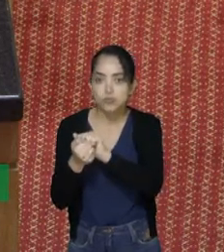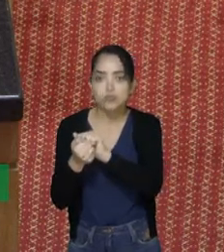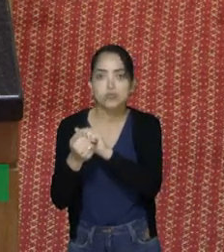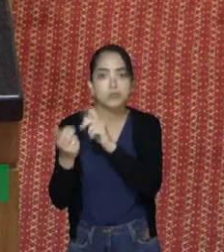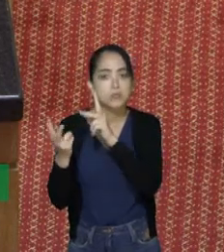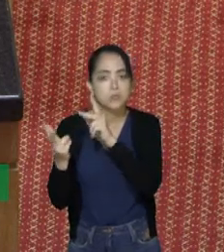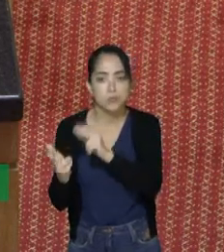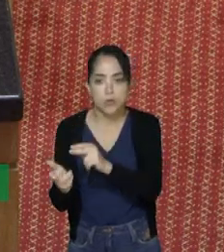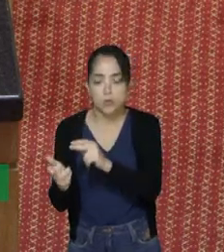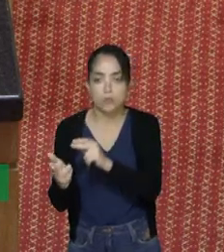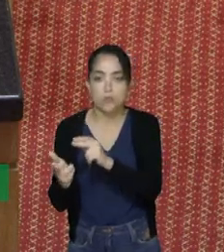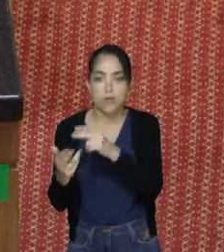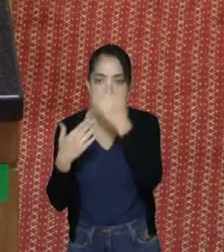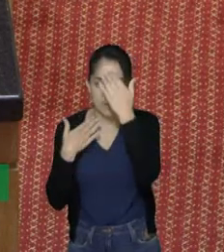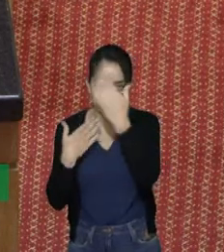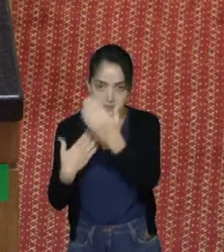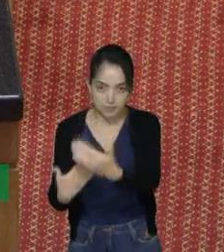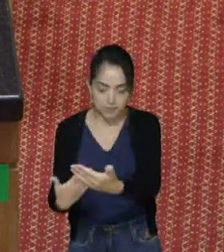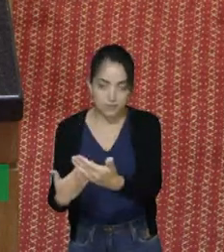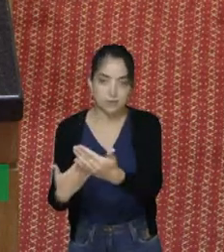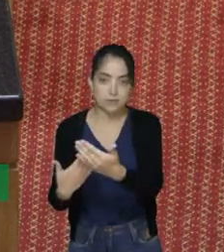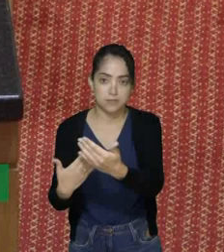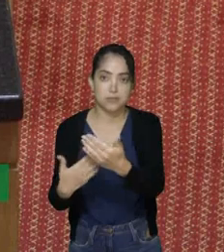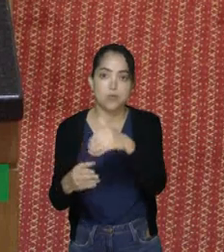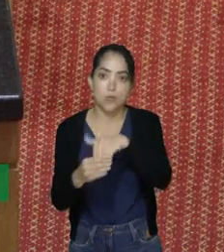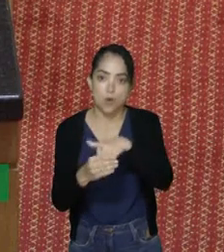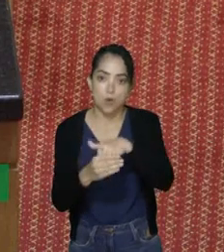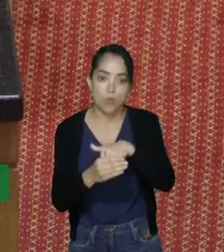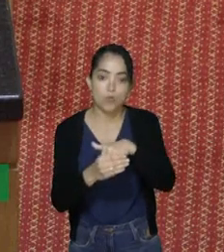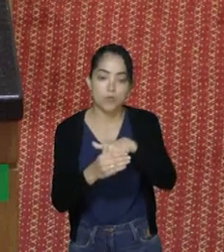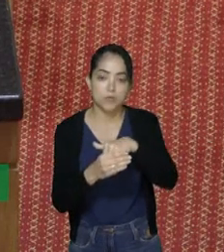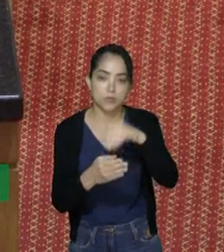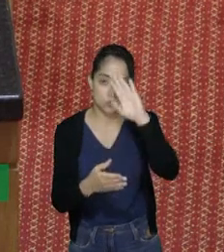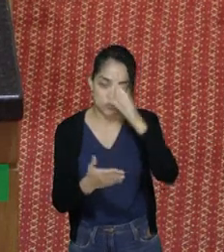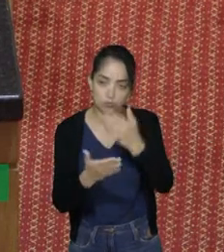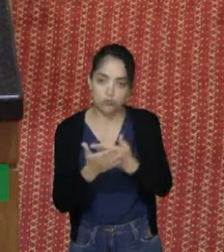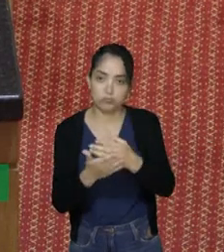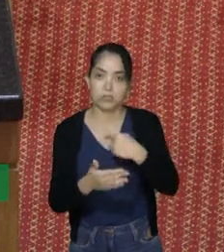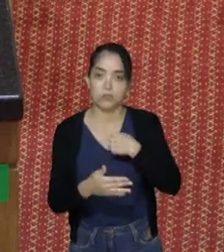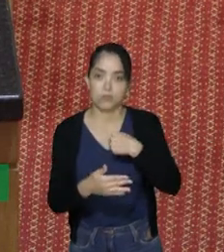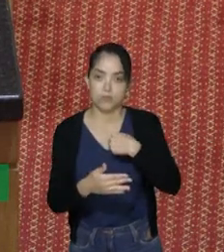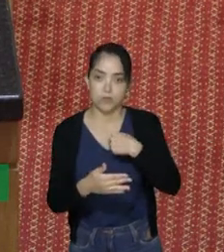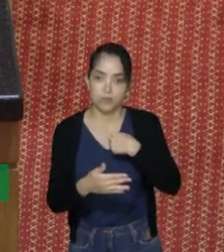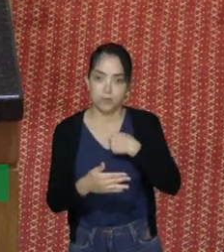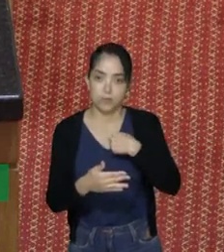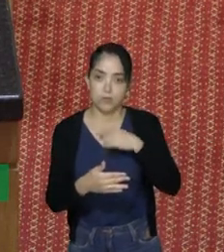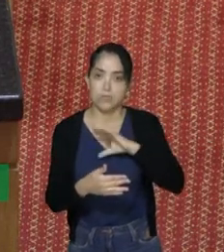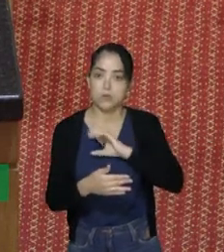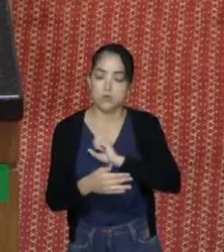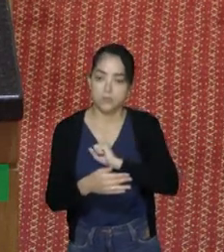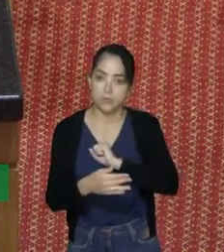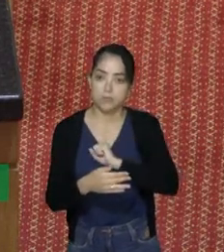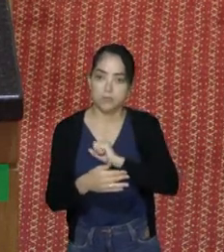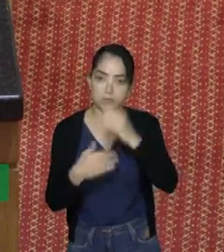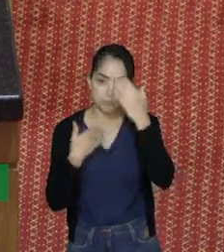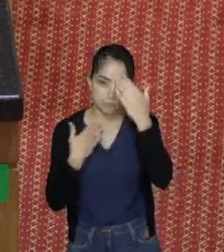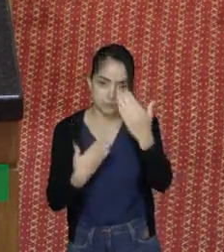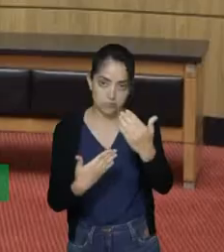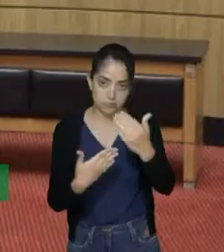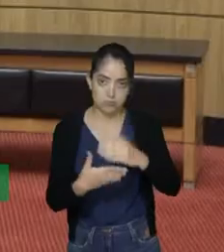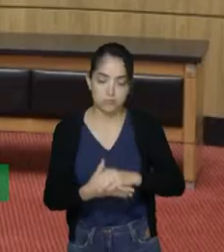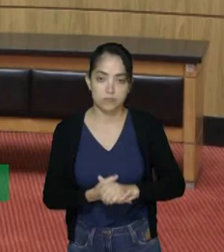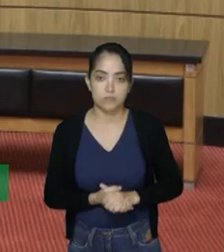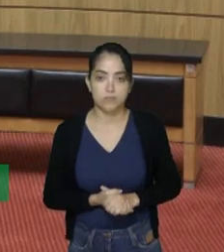não posso deixar de agradecer ao eleitor que confiou em mim, esse eleitor que eu amo de paixão. Muito obrigado, senhor